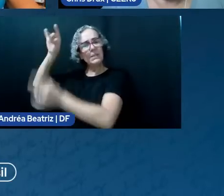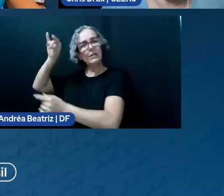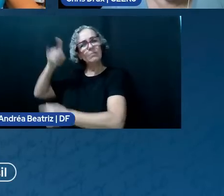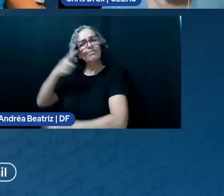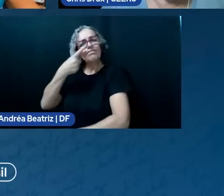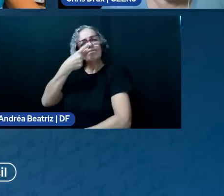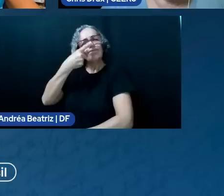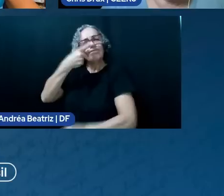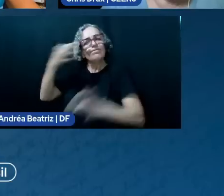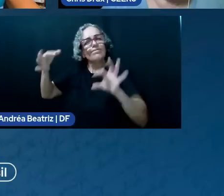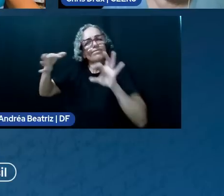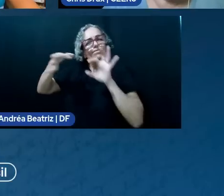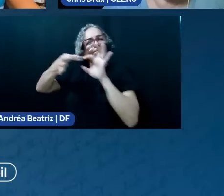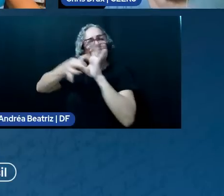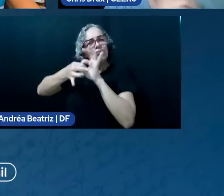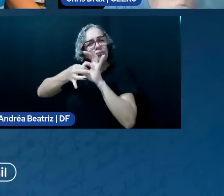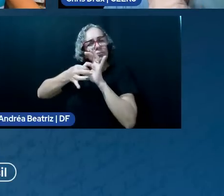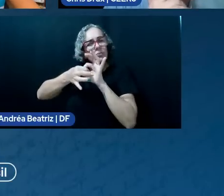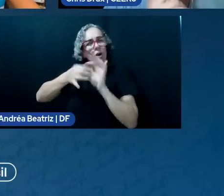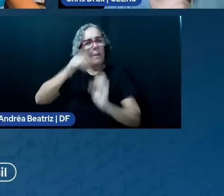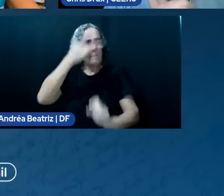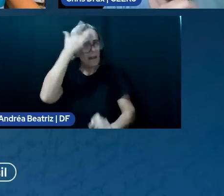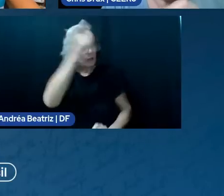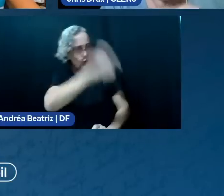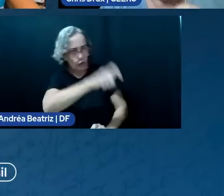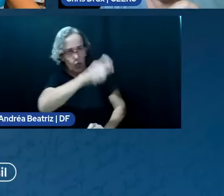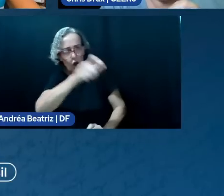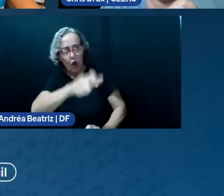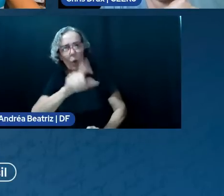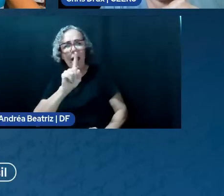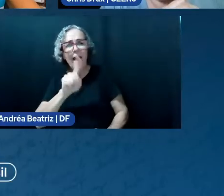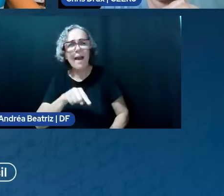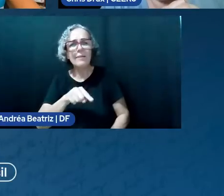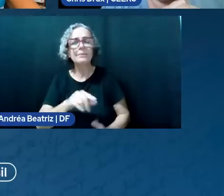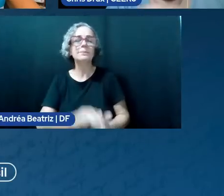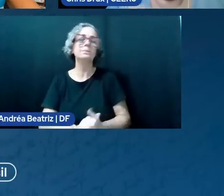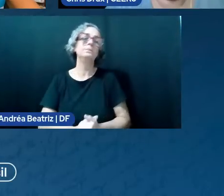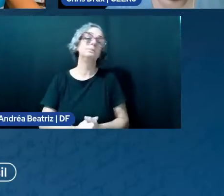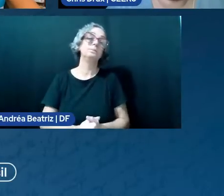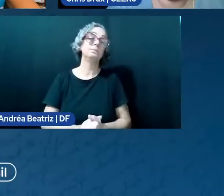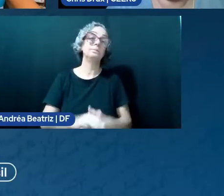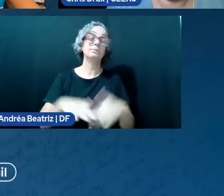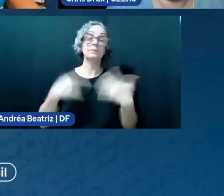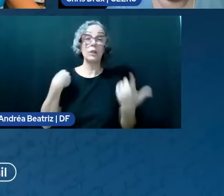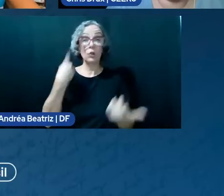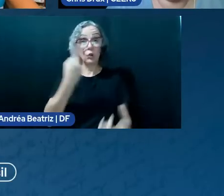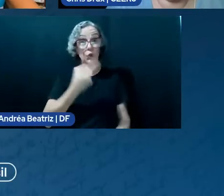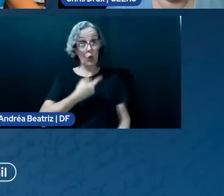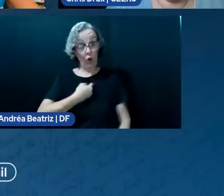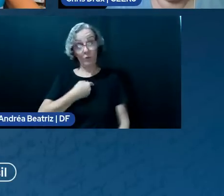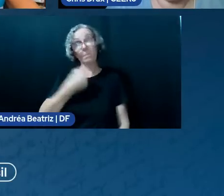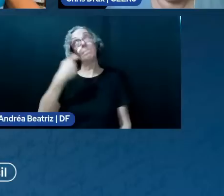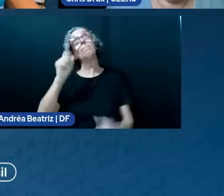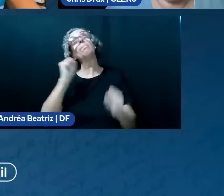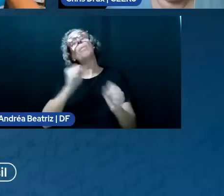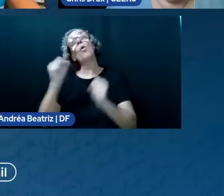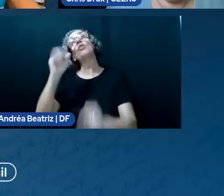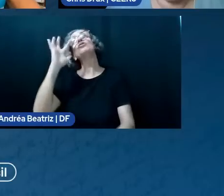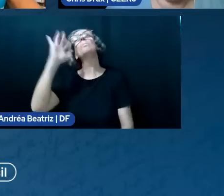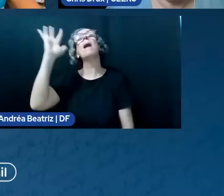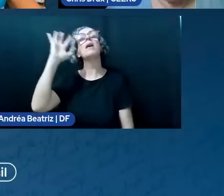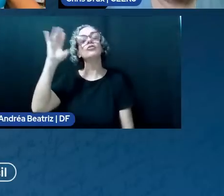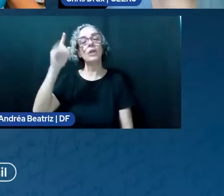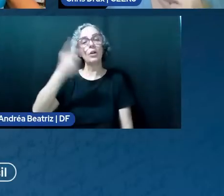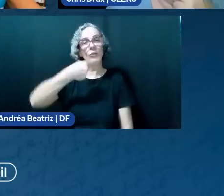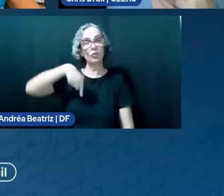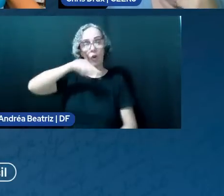Então, a pergunta se deve ao fato de que a gente pode imaginar que quando a gente vai para o mundo espiritual, algum